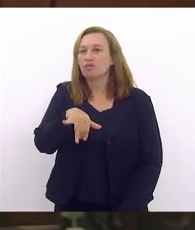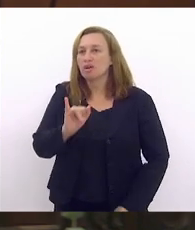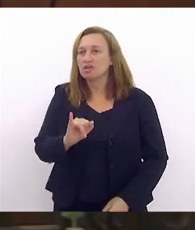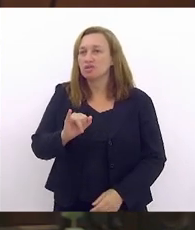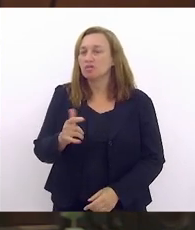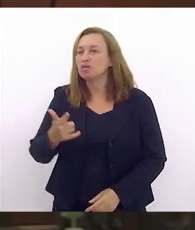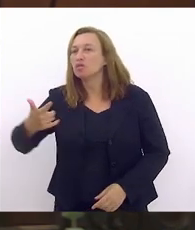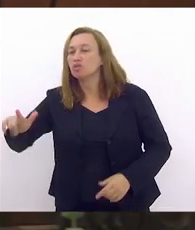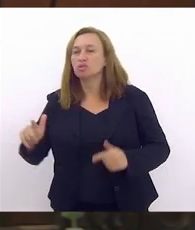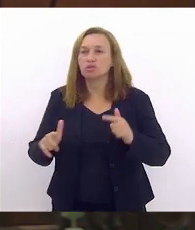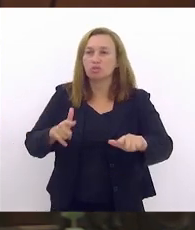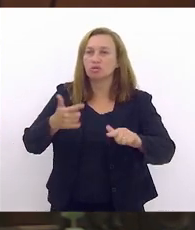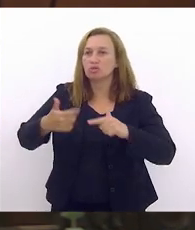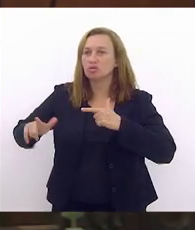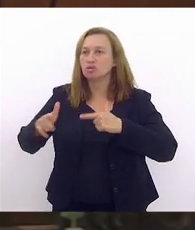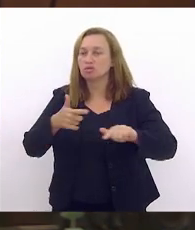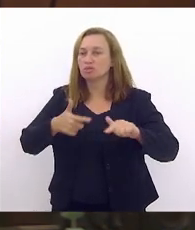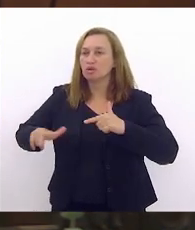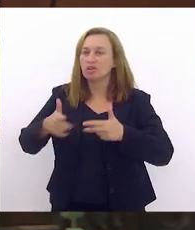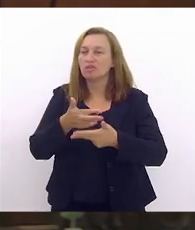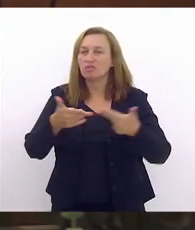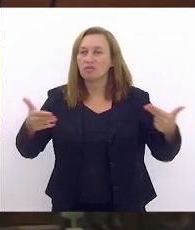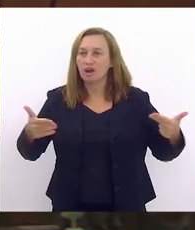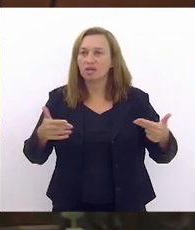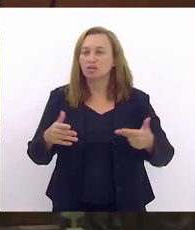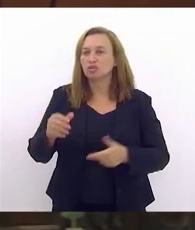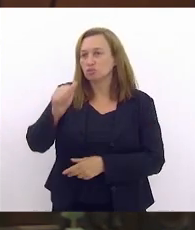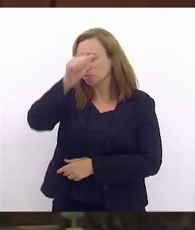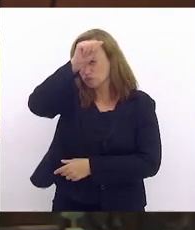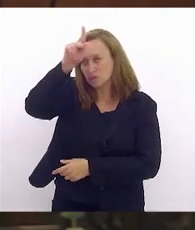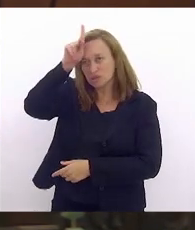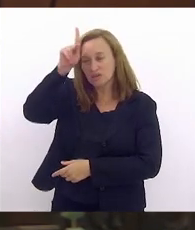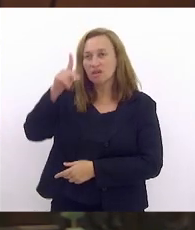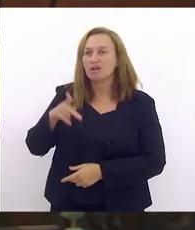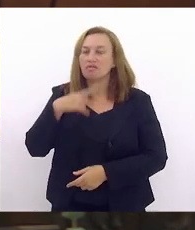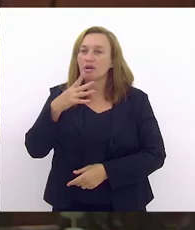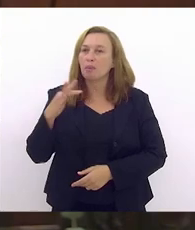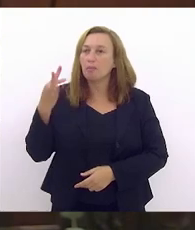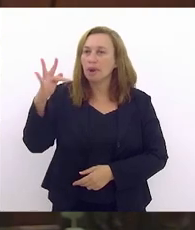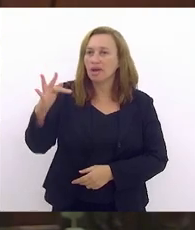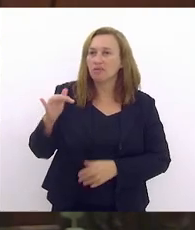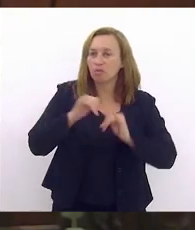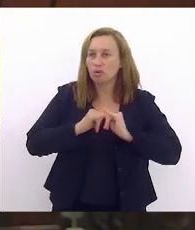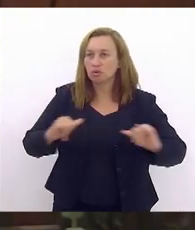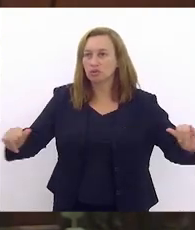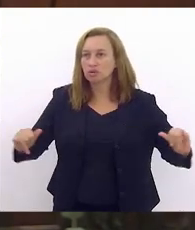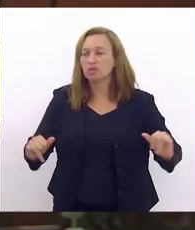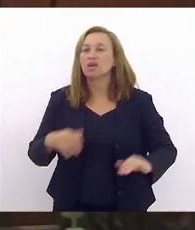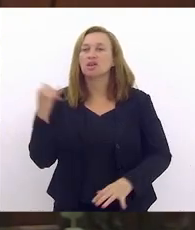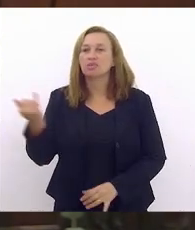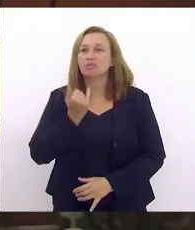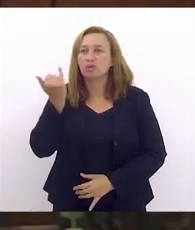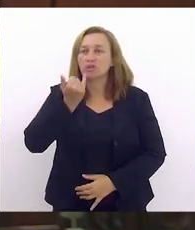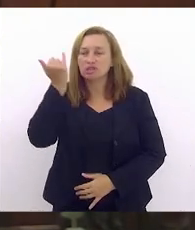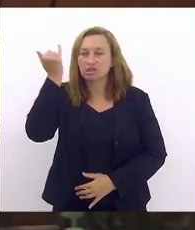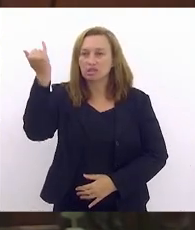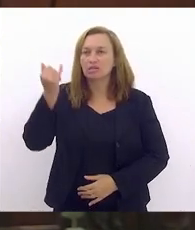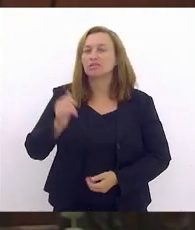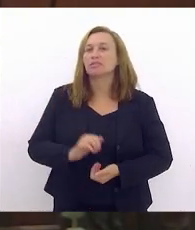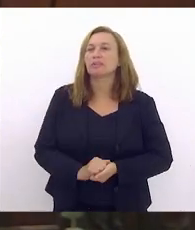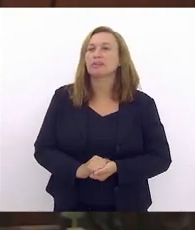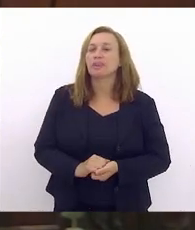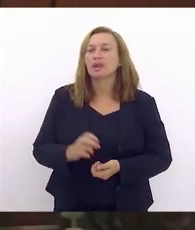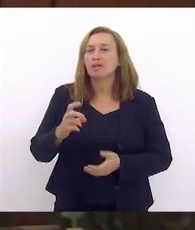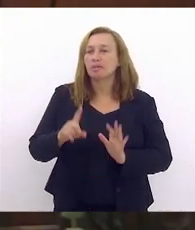municípios. Faremos em breve esse anúncio. Vai ser de total importância para fomentar a